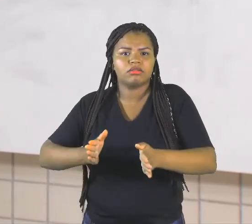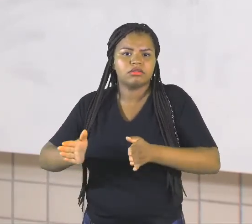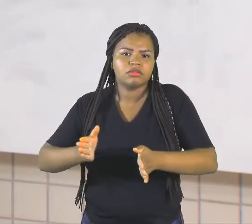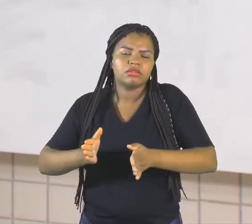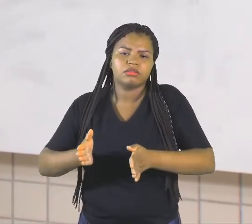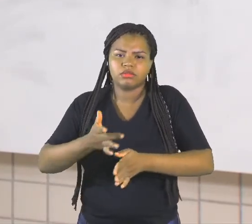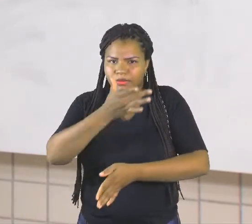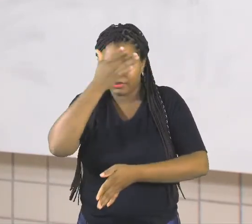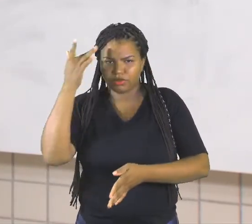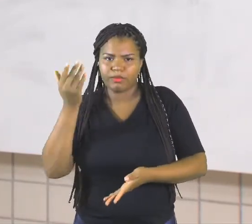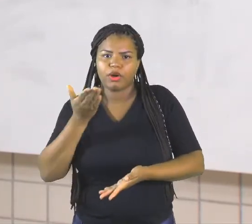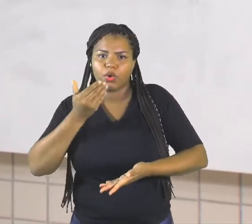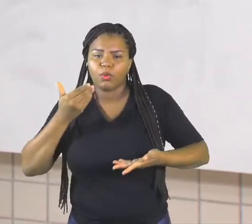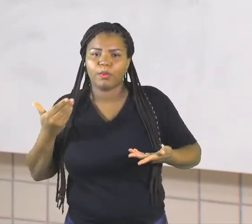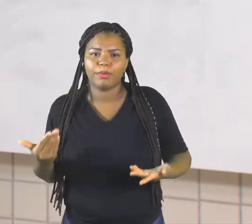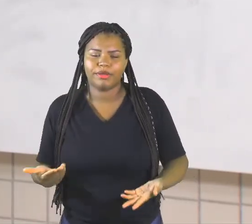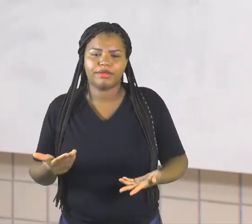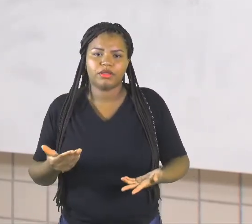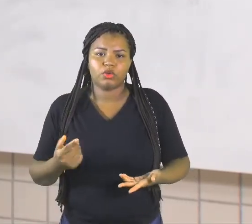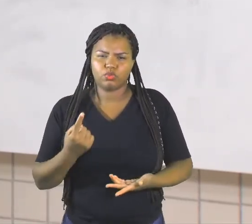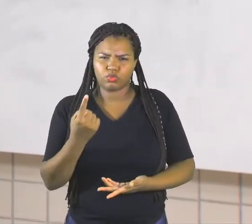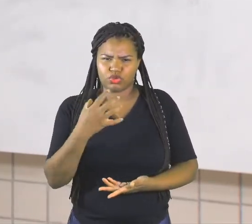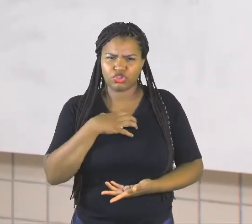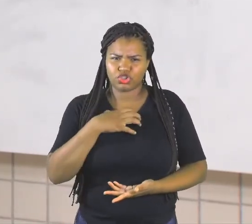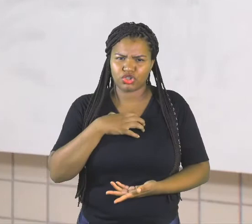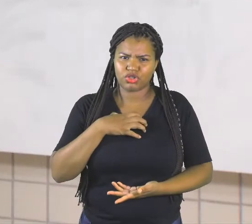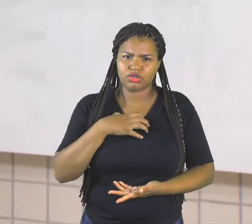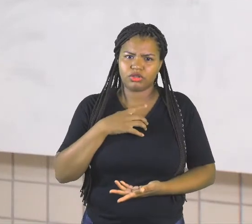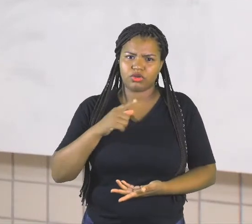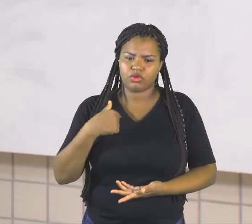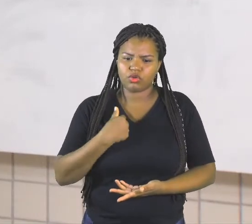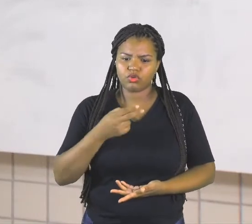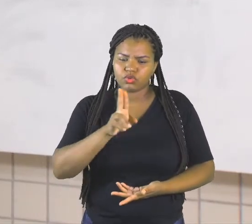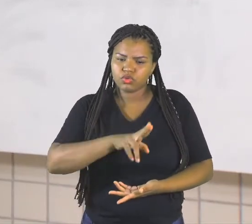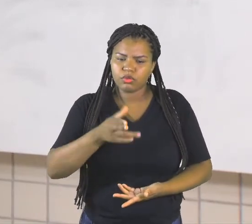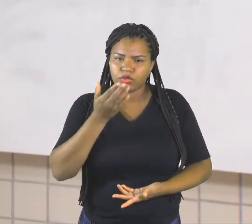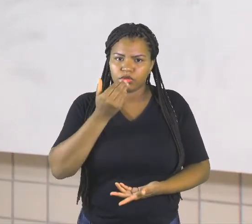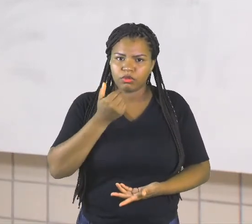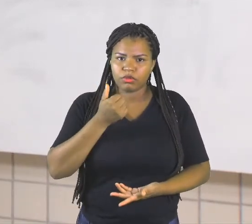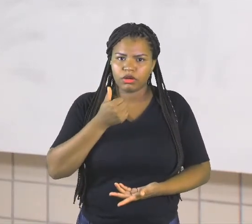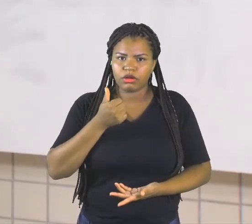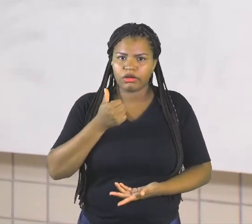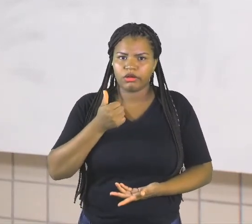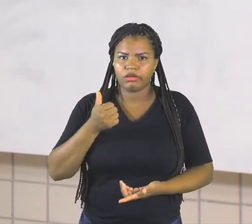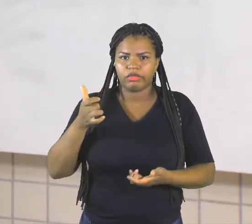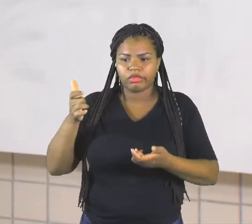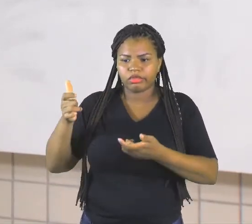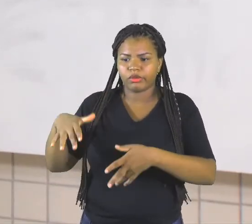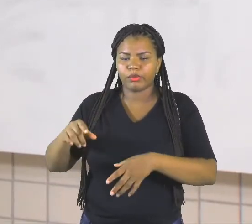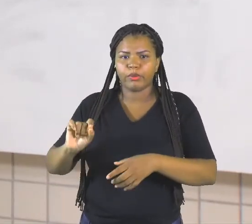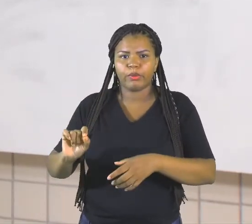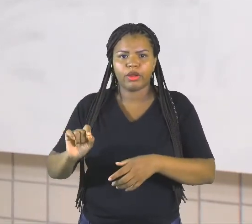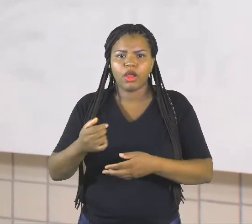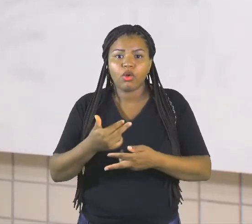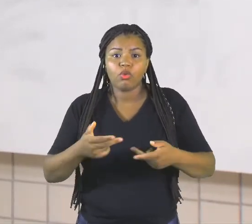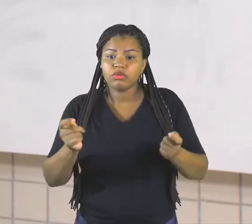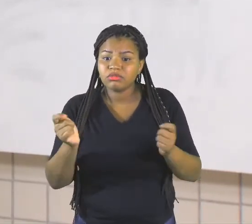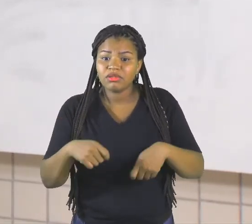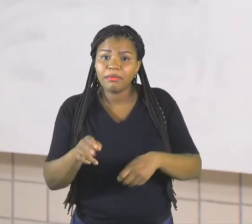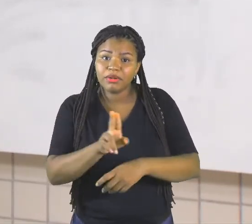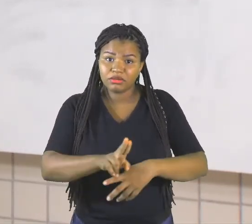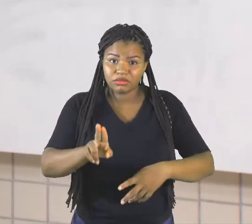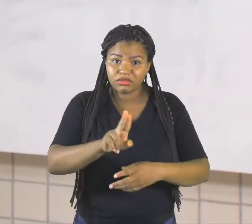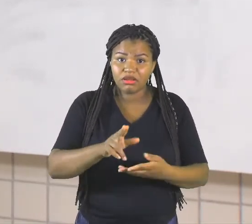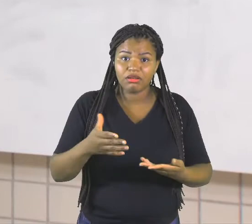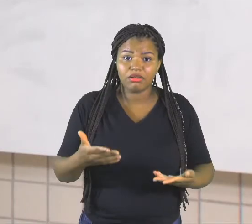alimento. E uma das formas é que, quando a gente usar o alimento, nós não joguemos fora partes que podem ser usadas,